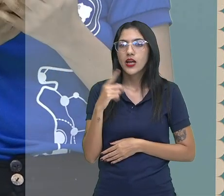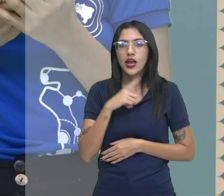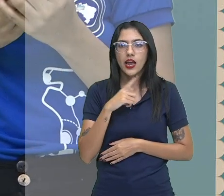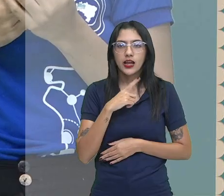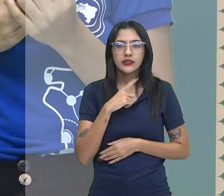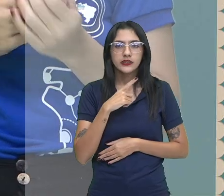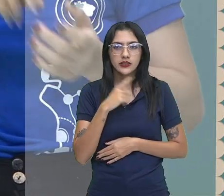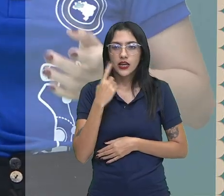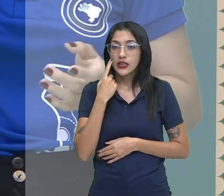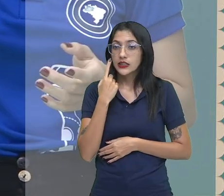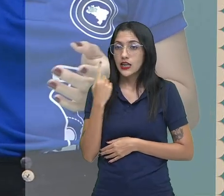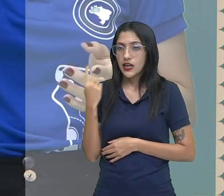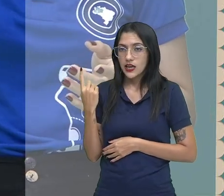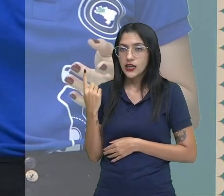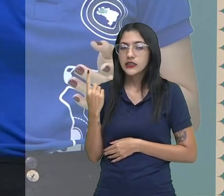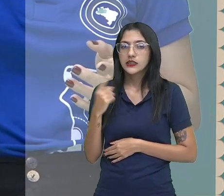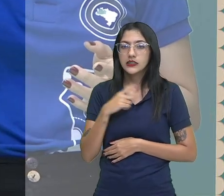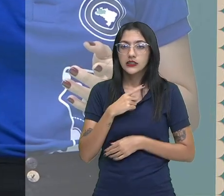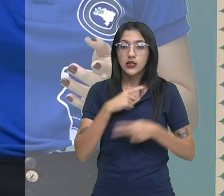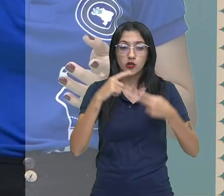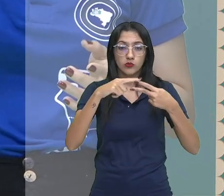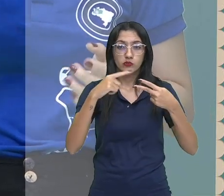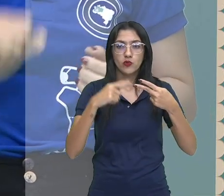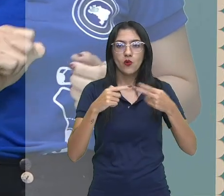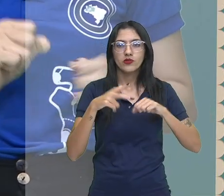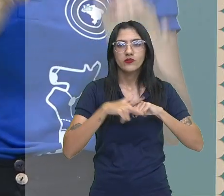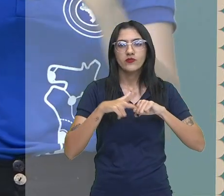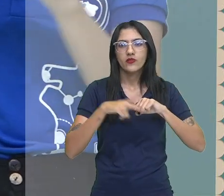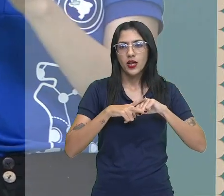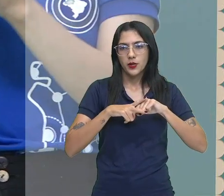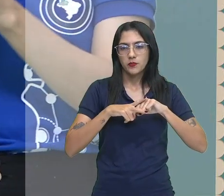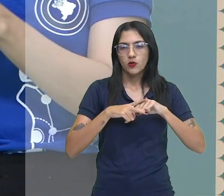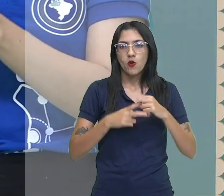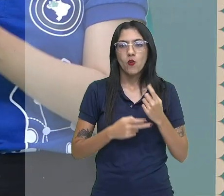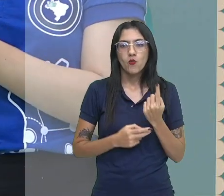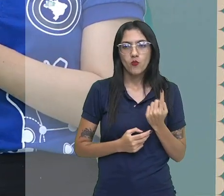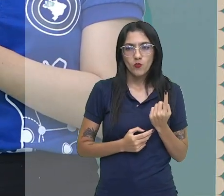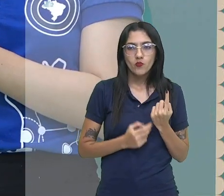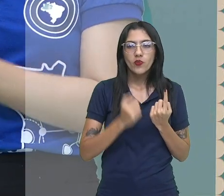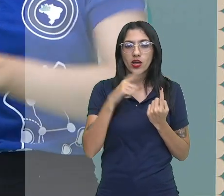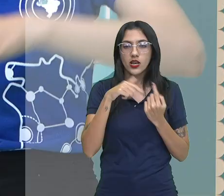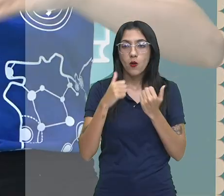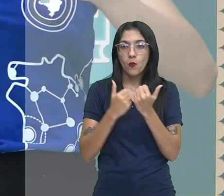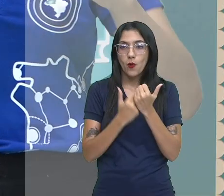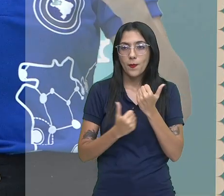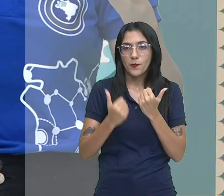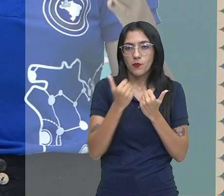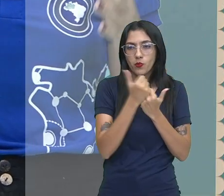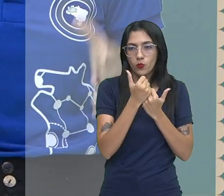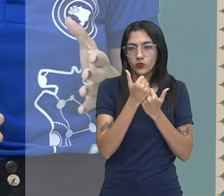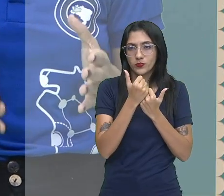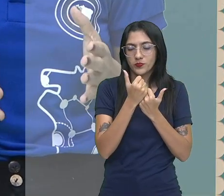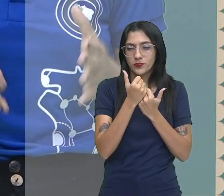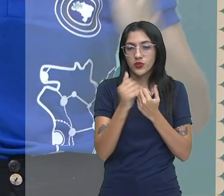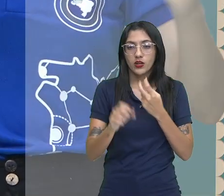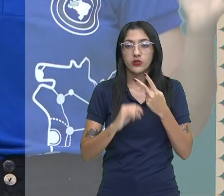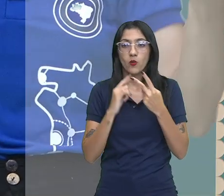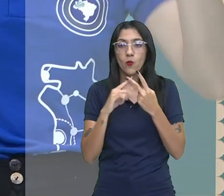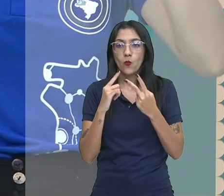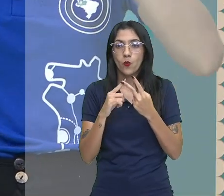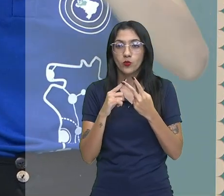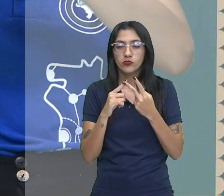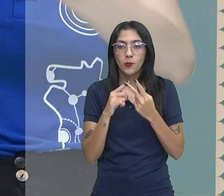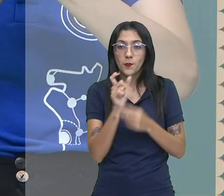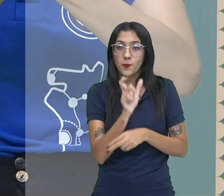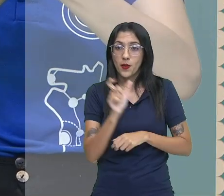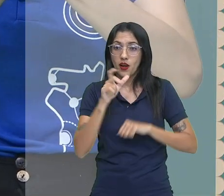na locução verbal, aparecem dois verbos. Um se chama de auxiliar e um se chama de principal. E